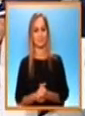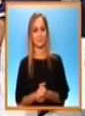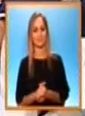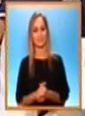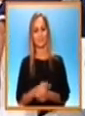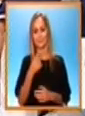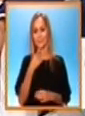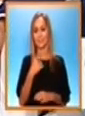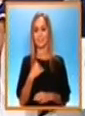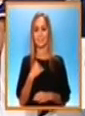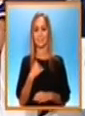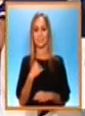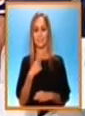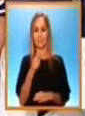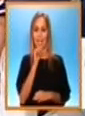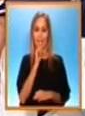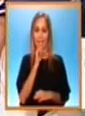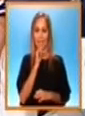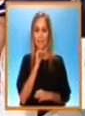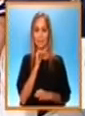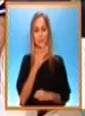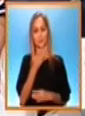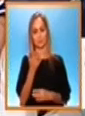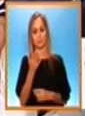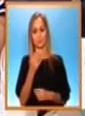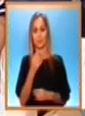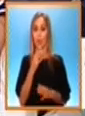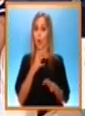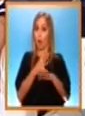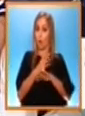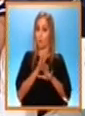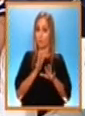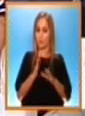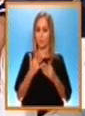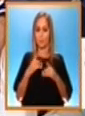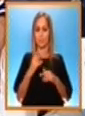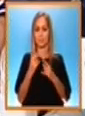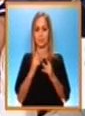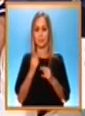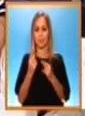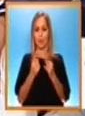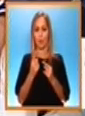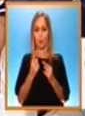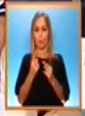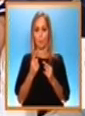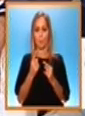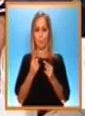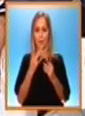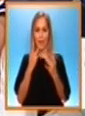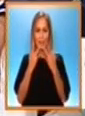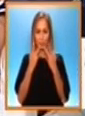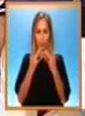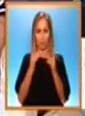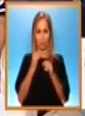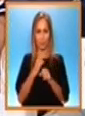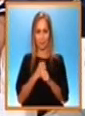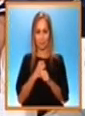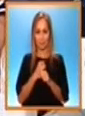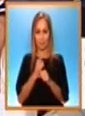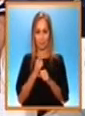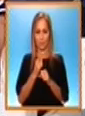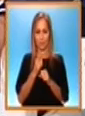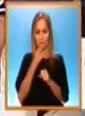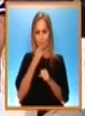Olha, estavas-nos a dizer que cantam, já isso, como é óbvio. Sim, ao vivo. Ao vivo. Mas também há algum lado de interpretação como atores? Ou seja, disseste que também passam